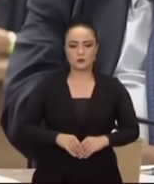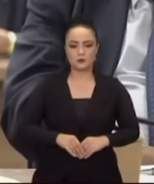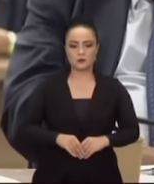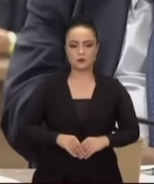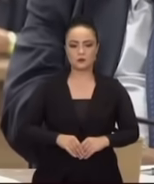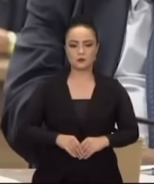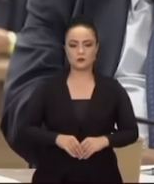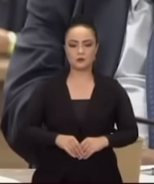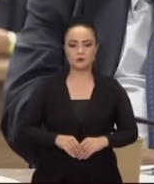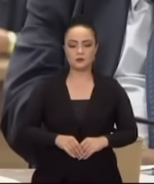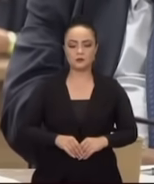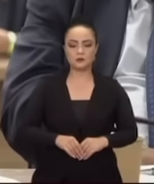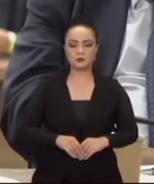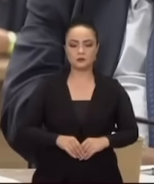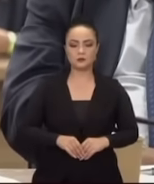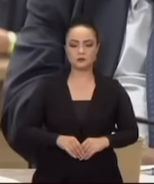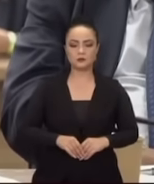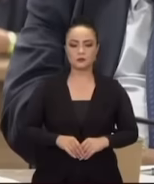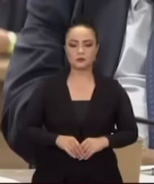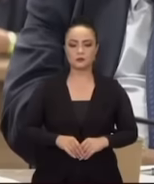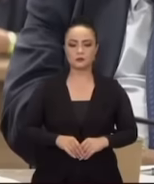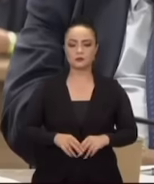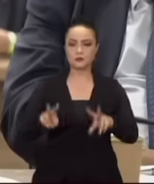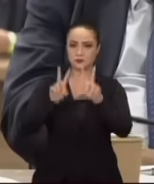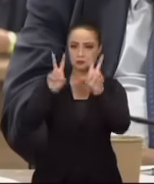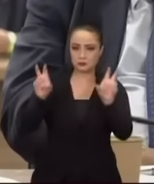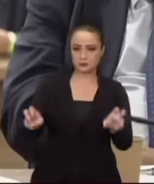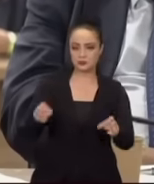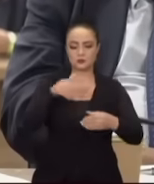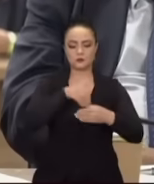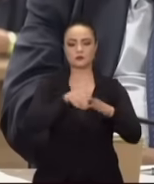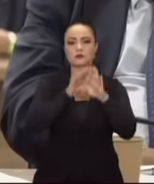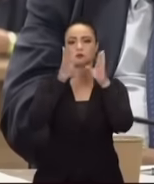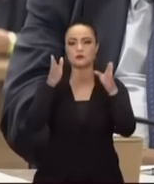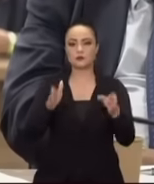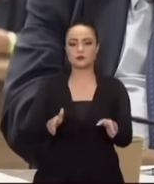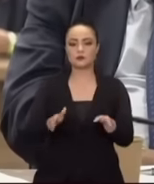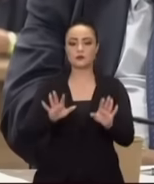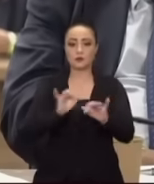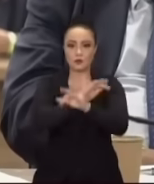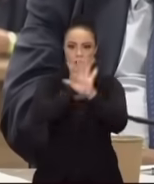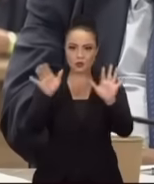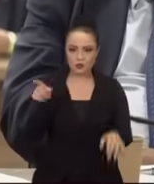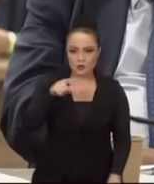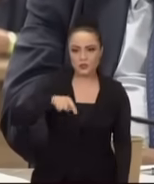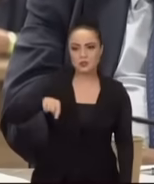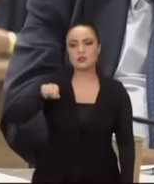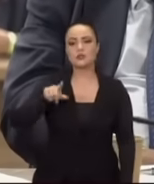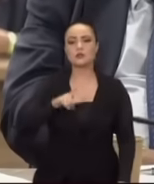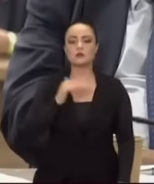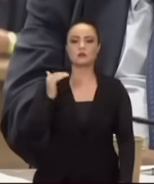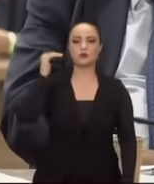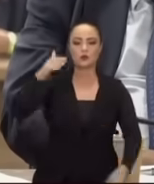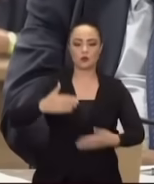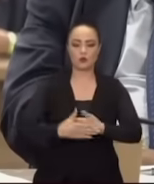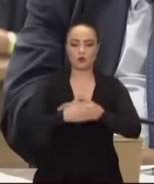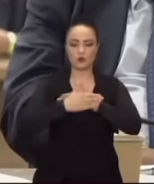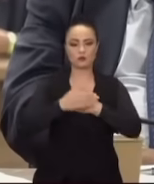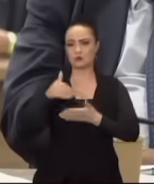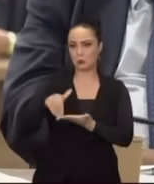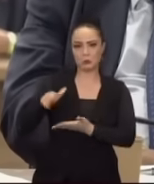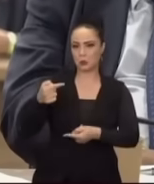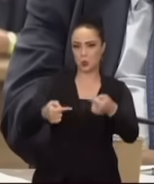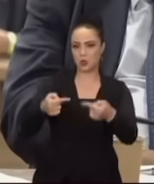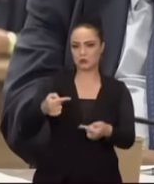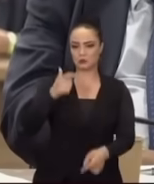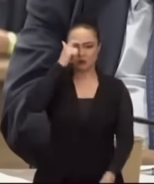Quanto à providência na questão das eleições aqui, eu deixo claro a Vossa Excelência, as Forças Armadas não se miscuíram na política. E nem